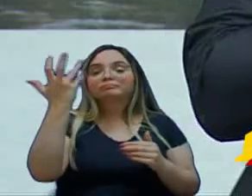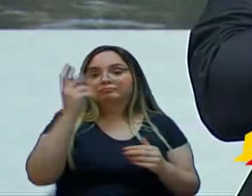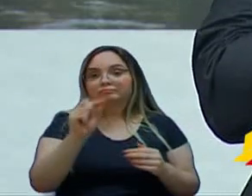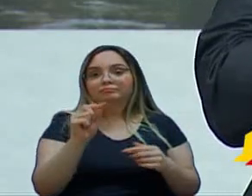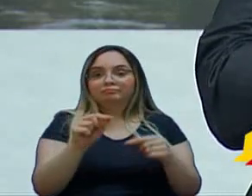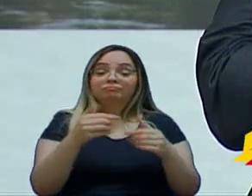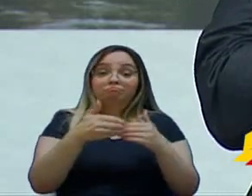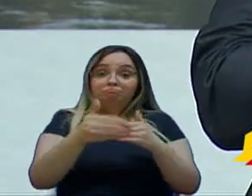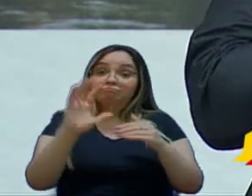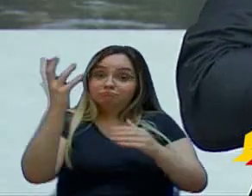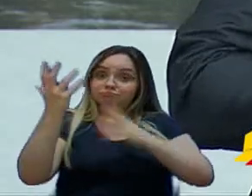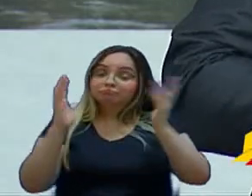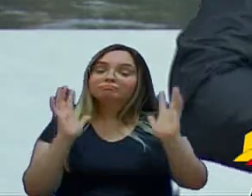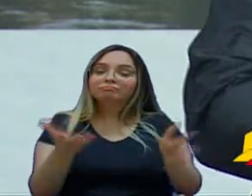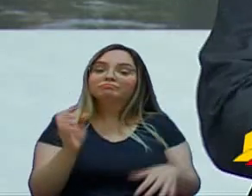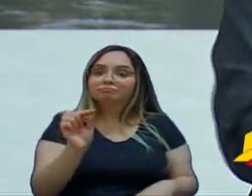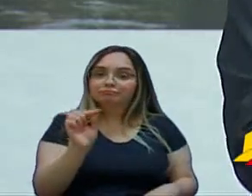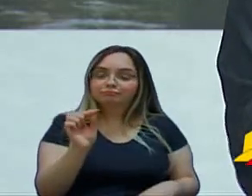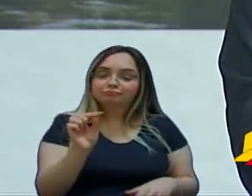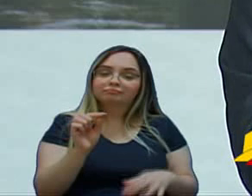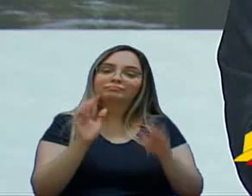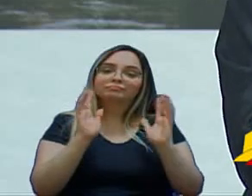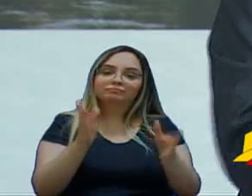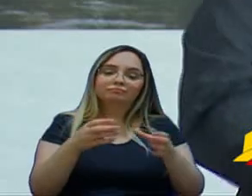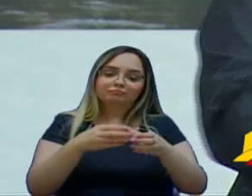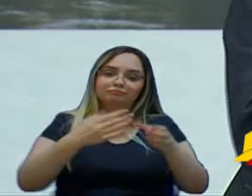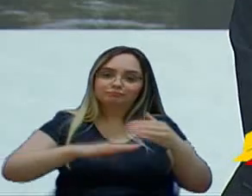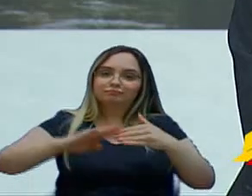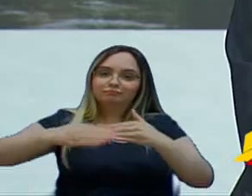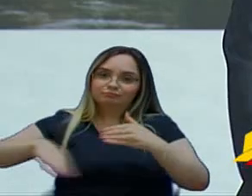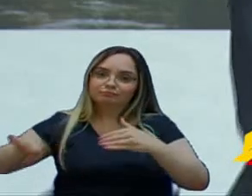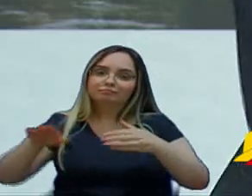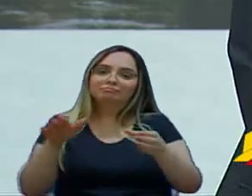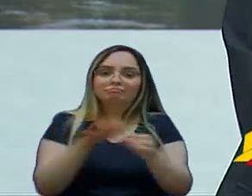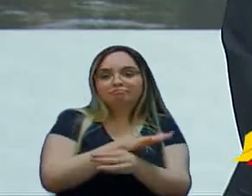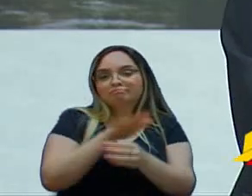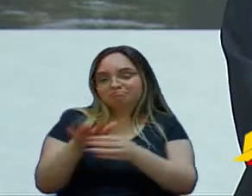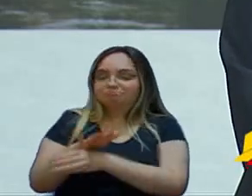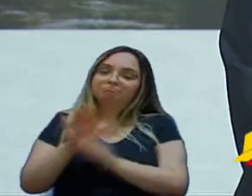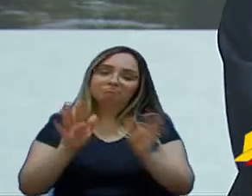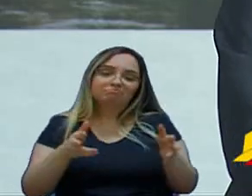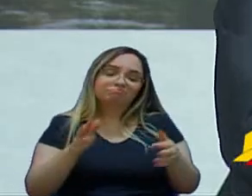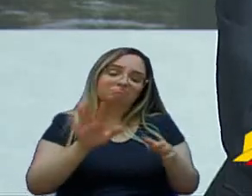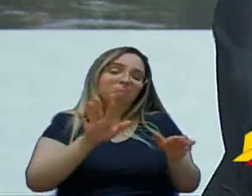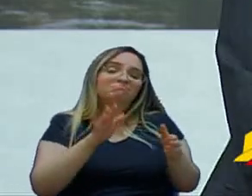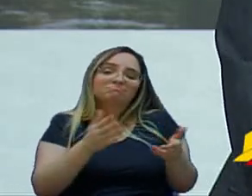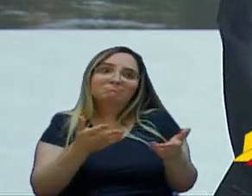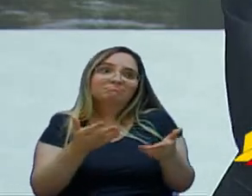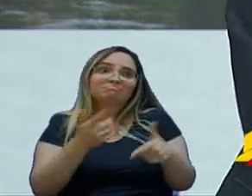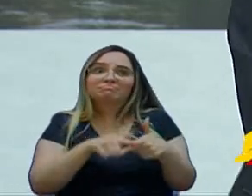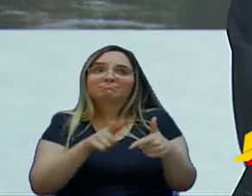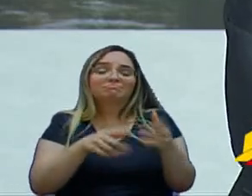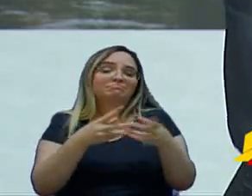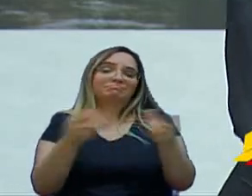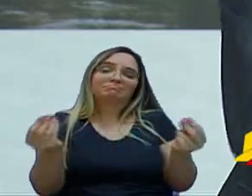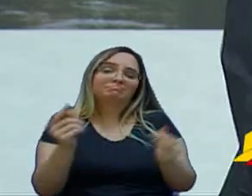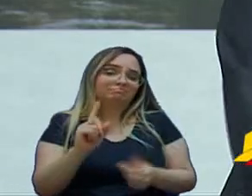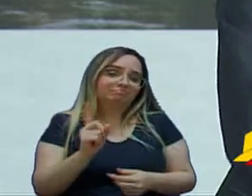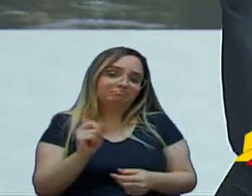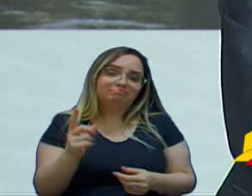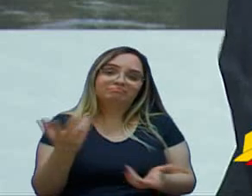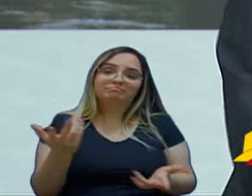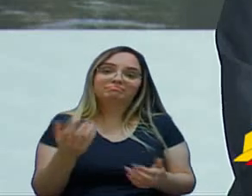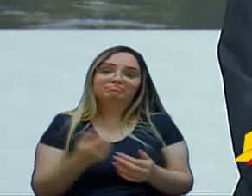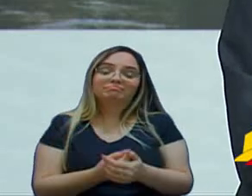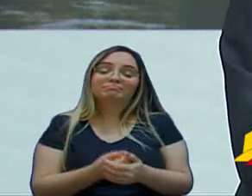está acontecendo. Né? Foi feito tapa-buraco, mas tapa-buraco em si não adianta nesse momento. Quando você tem uma cratera, um asfalto